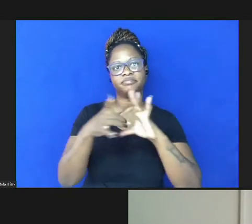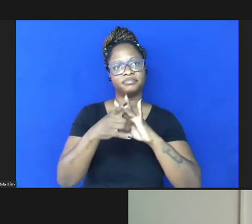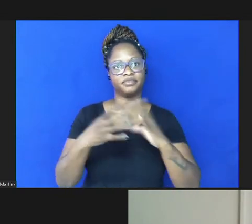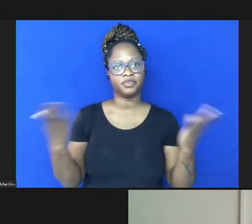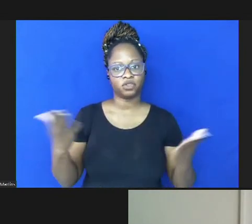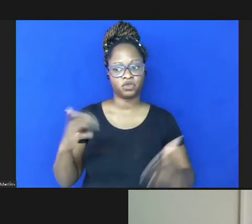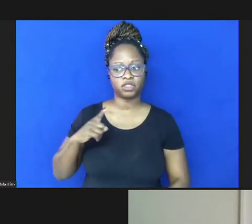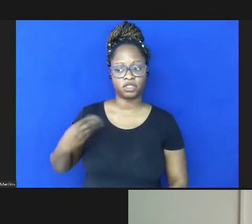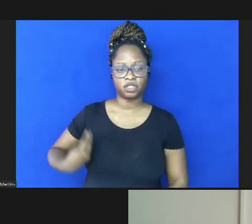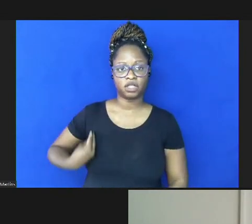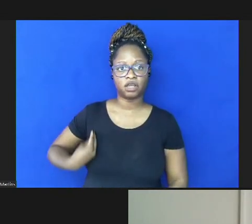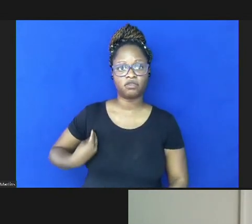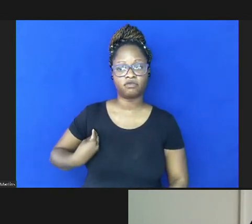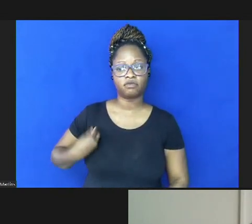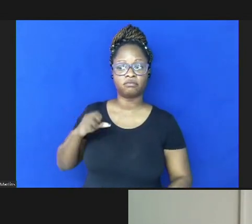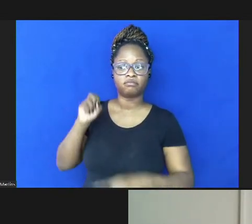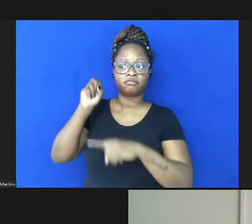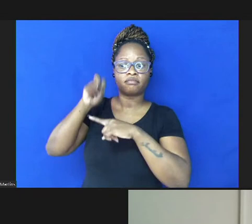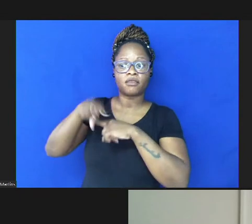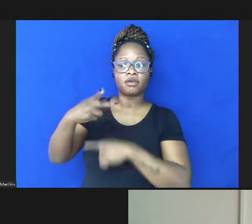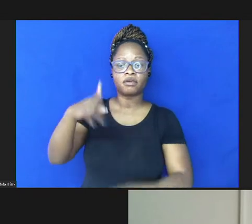em 2014.